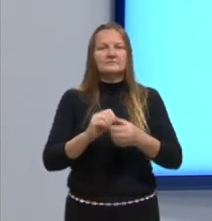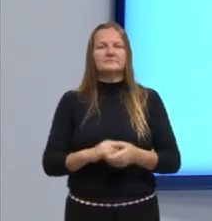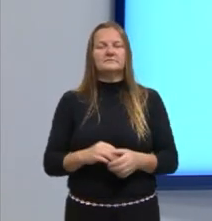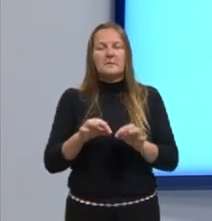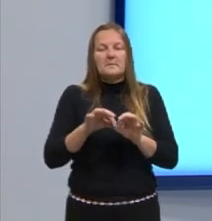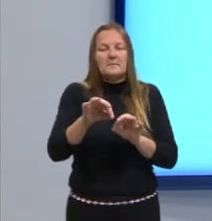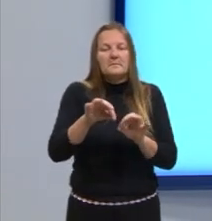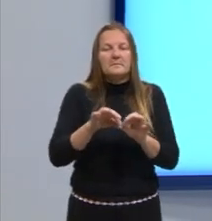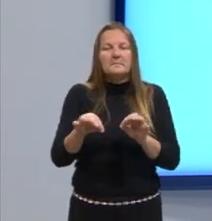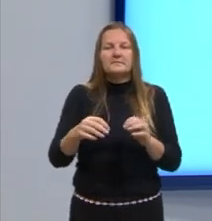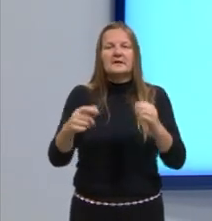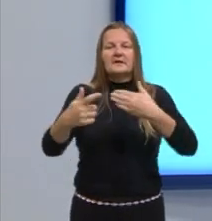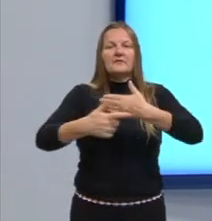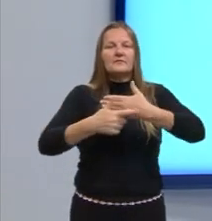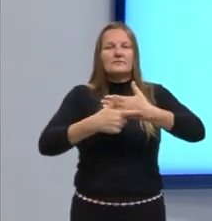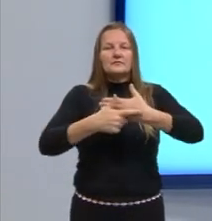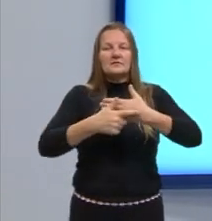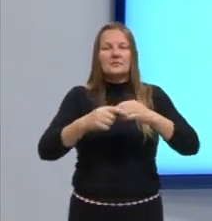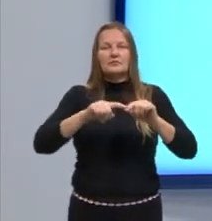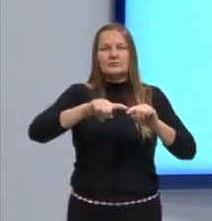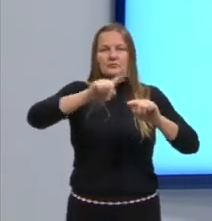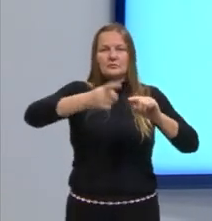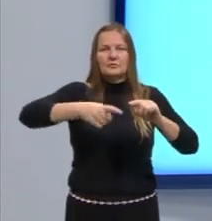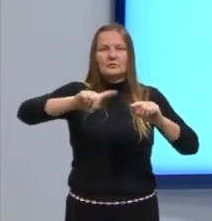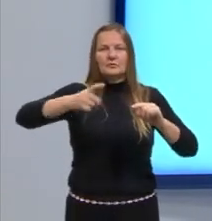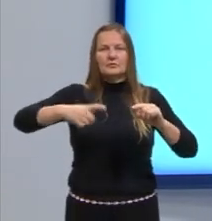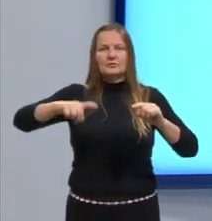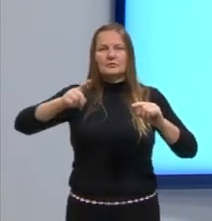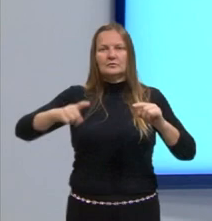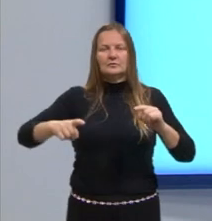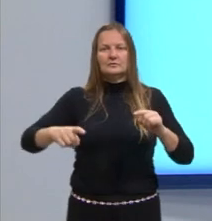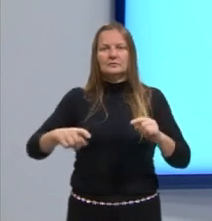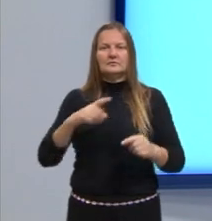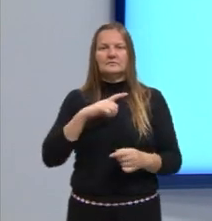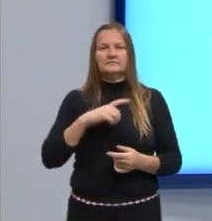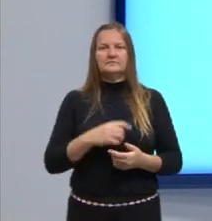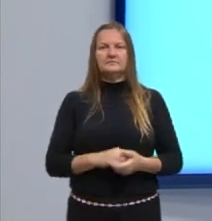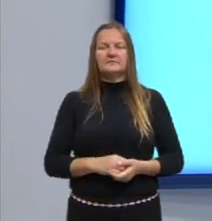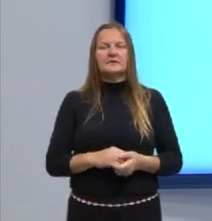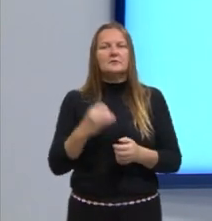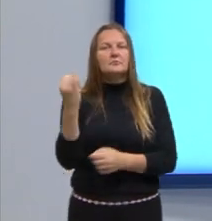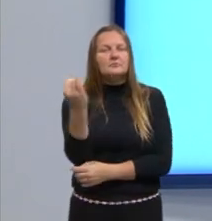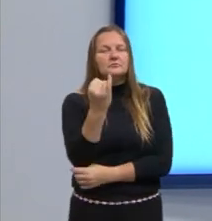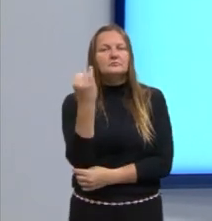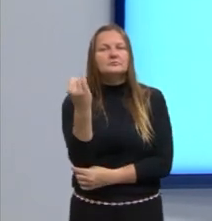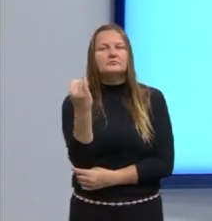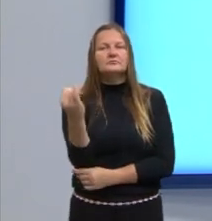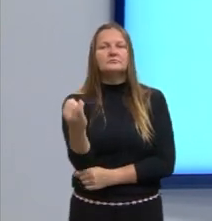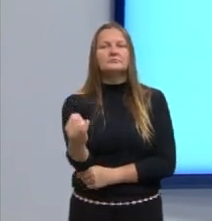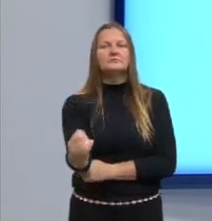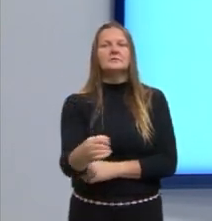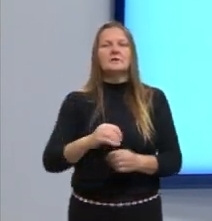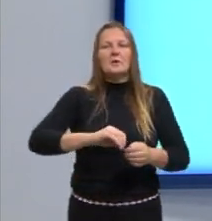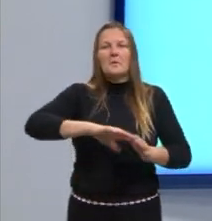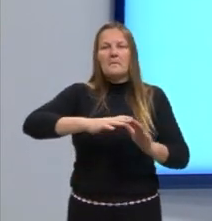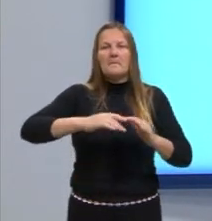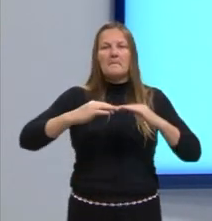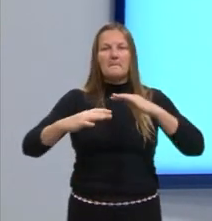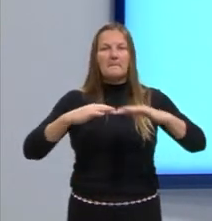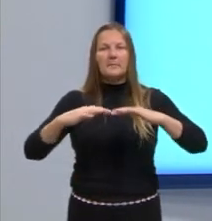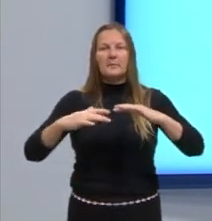a função de onda que é praticamente vindo então do xirendeger que é bem importante nesse movimento e